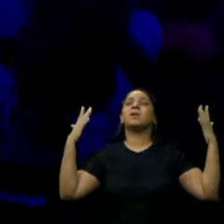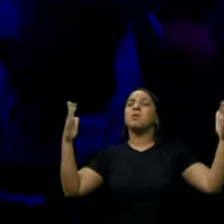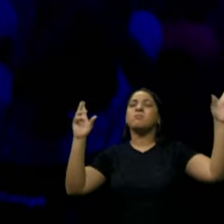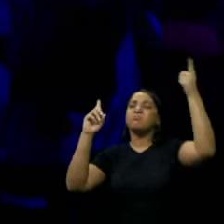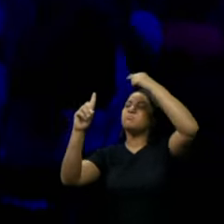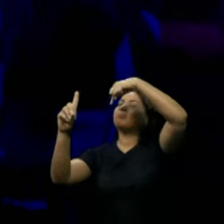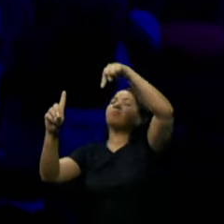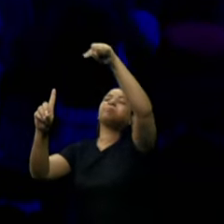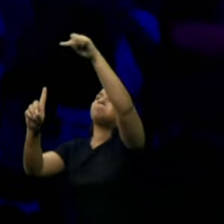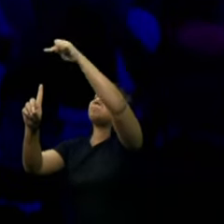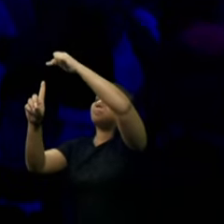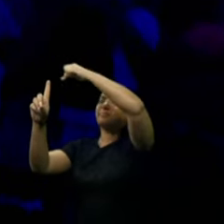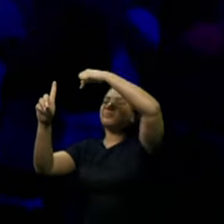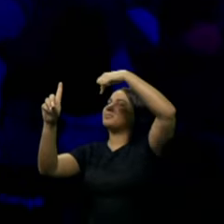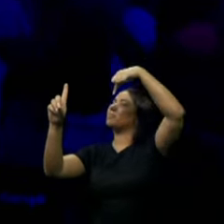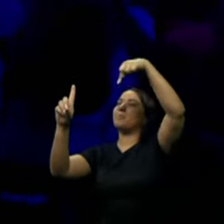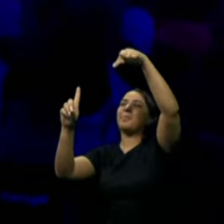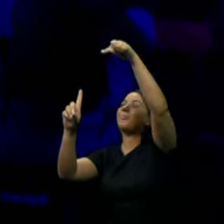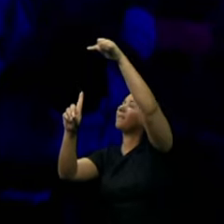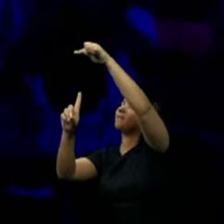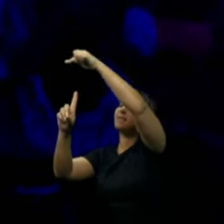E aí